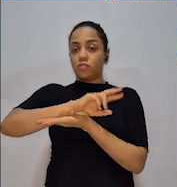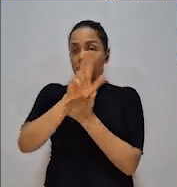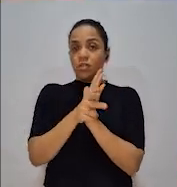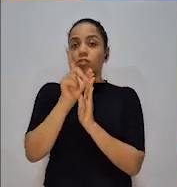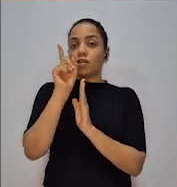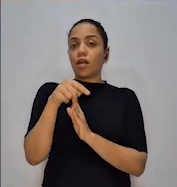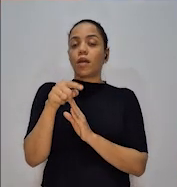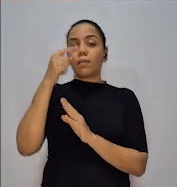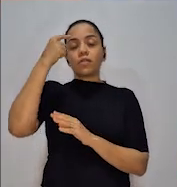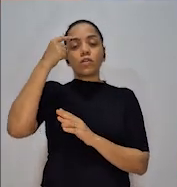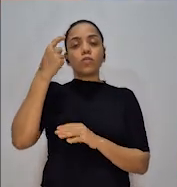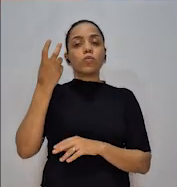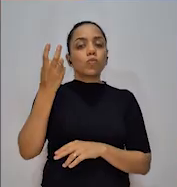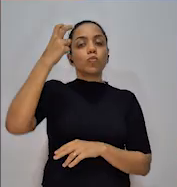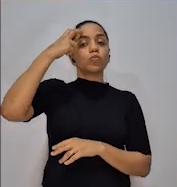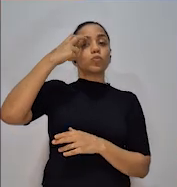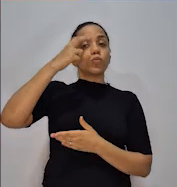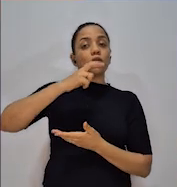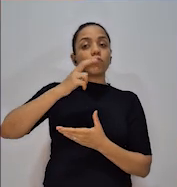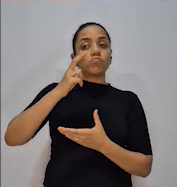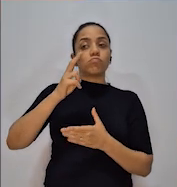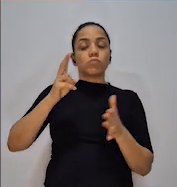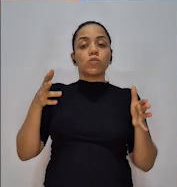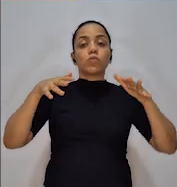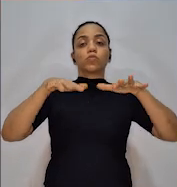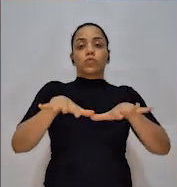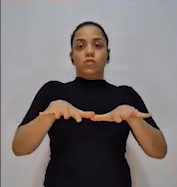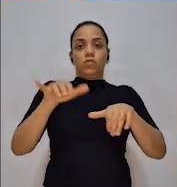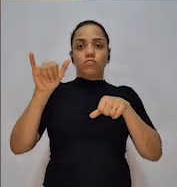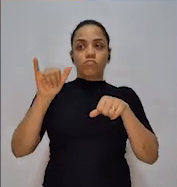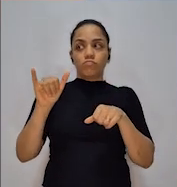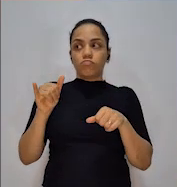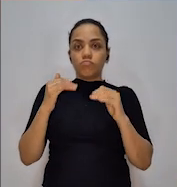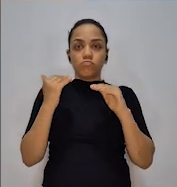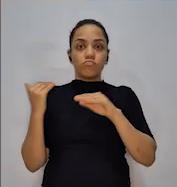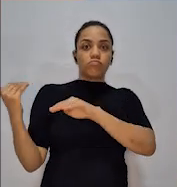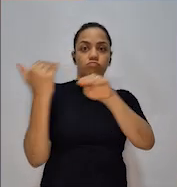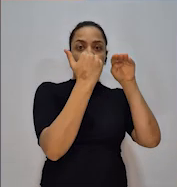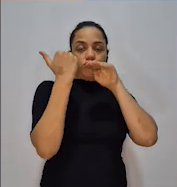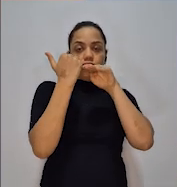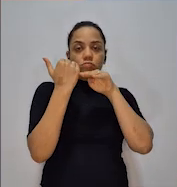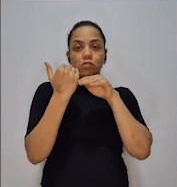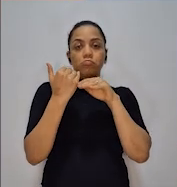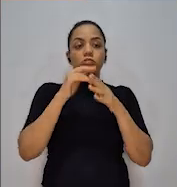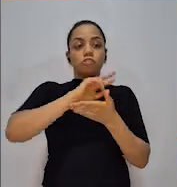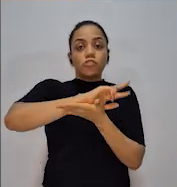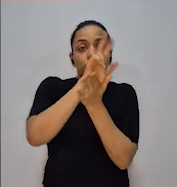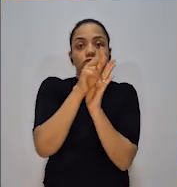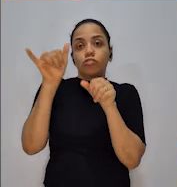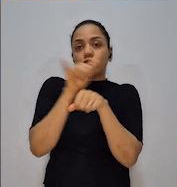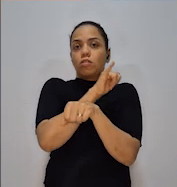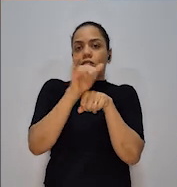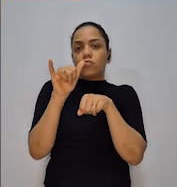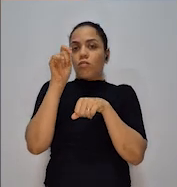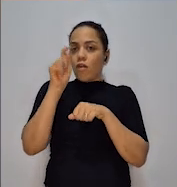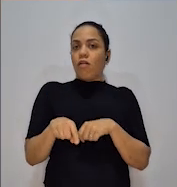especializada em cultura inclusiva, equidade organizacional e estratégia da diversidade, porque sim, diversidade é um tema estratégico, é um tema que